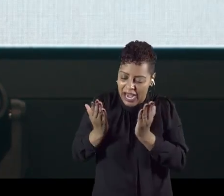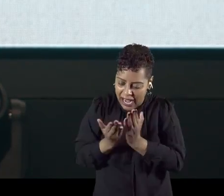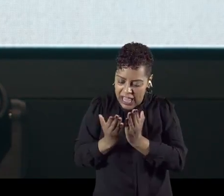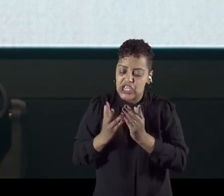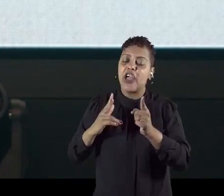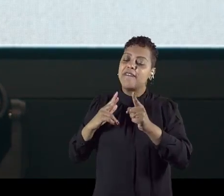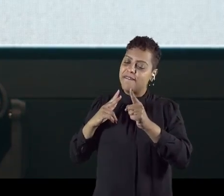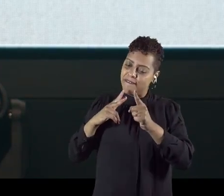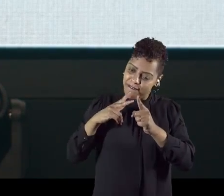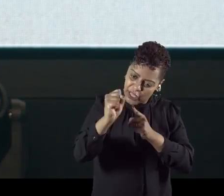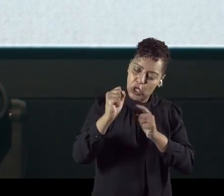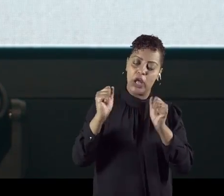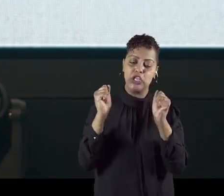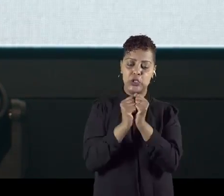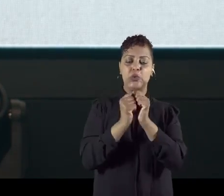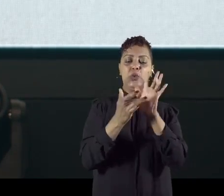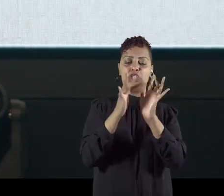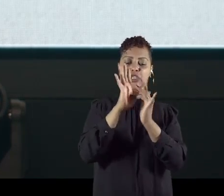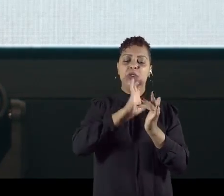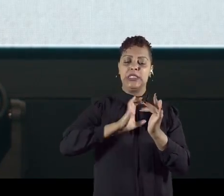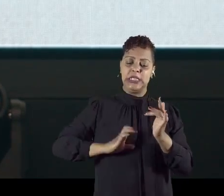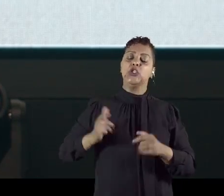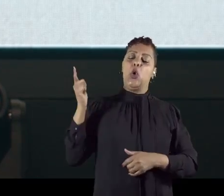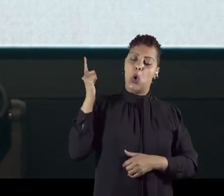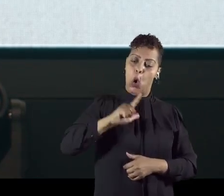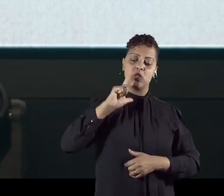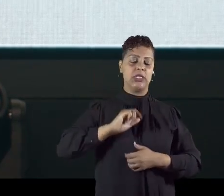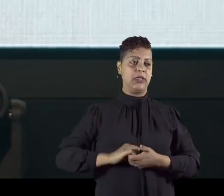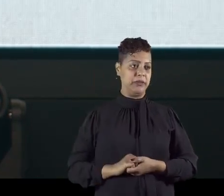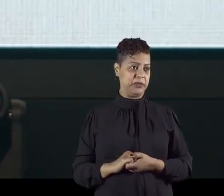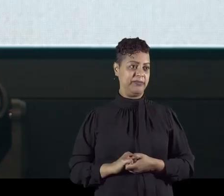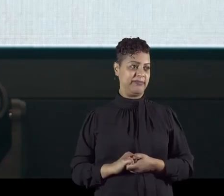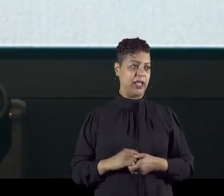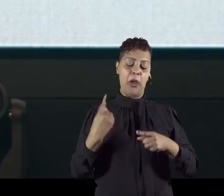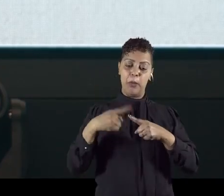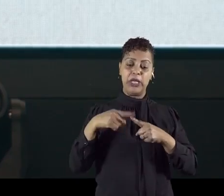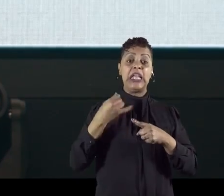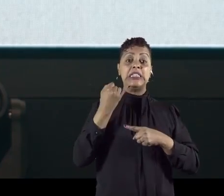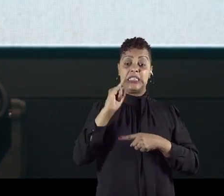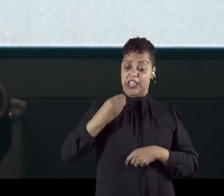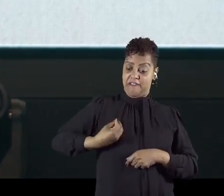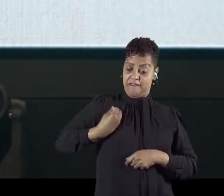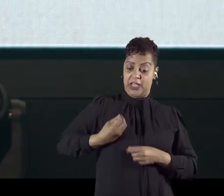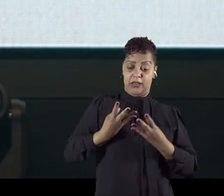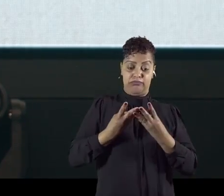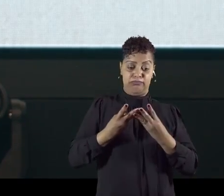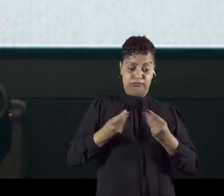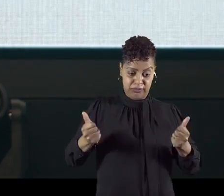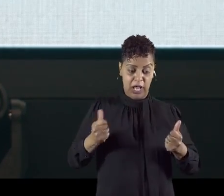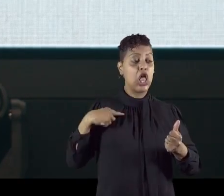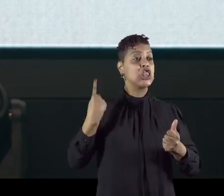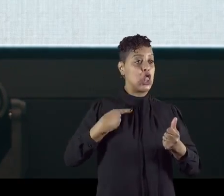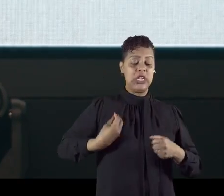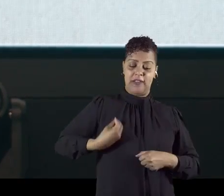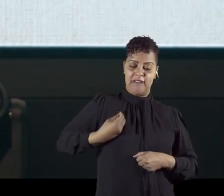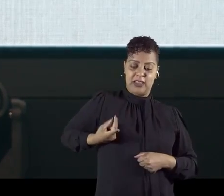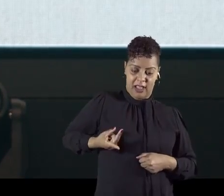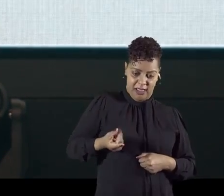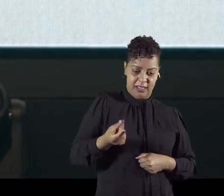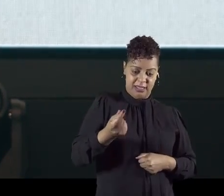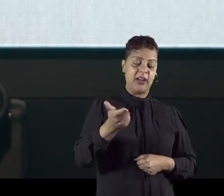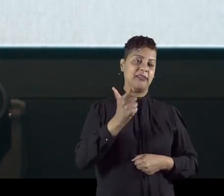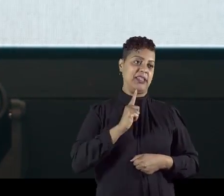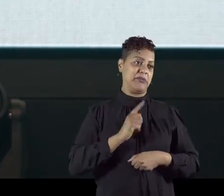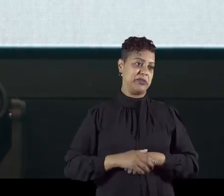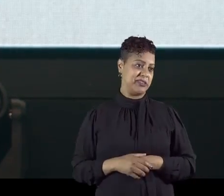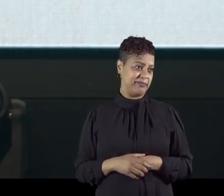em Cristo Jesus porque se esta vida aqui acabar nós temos a vida eterna Amém Então